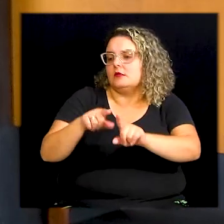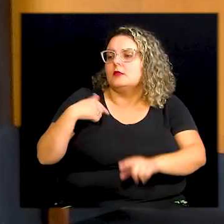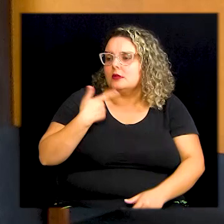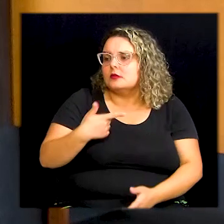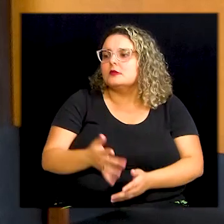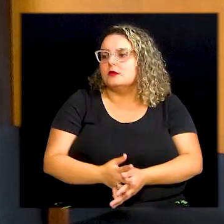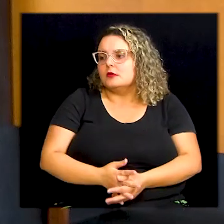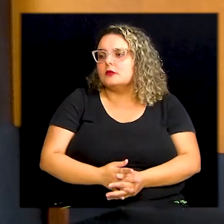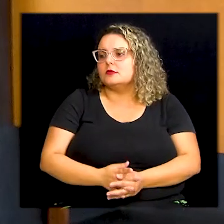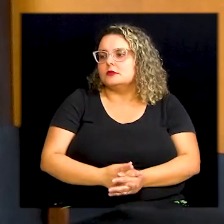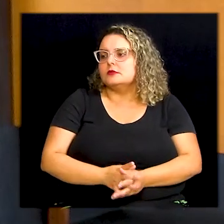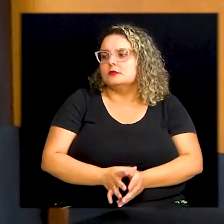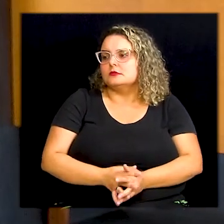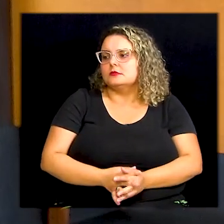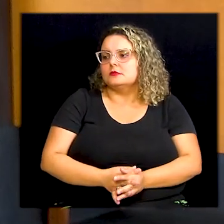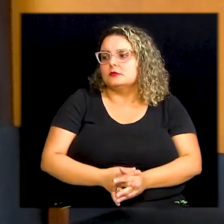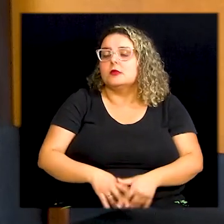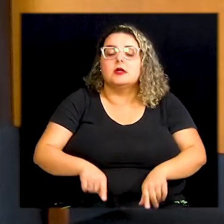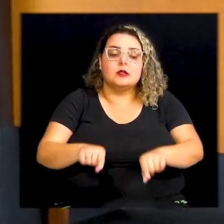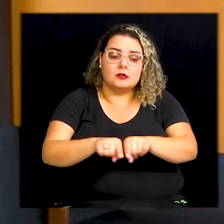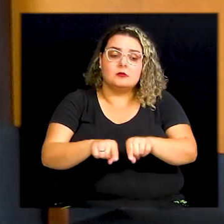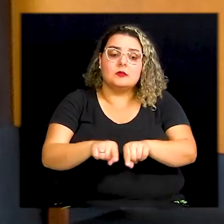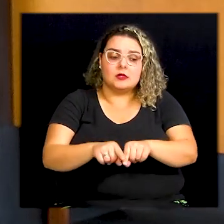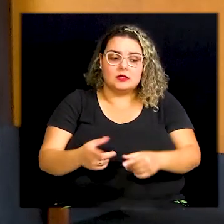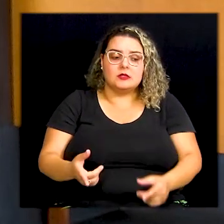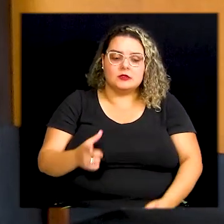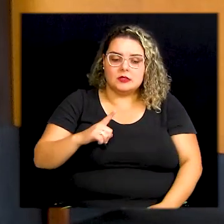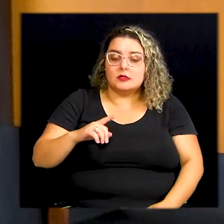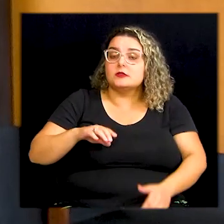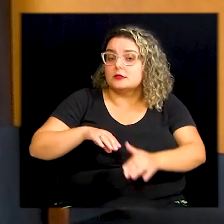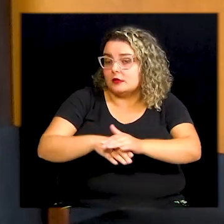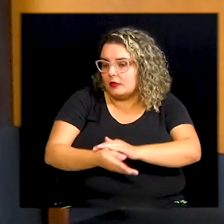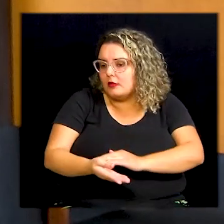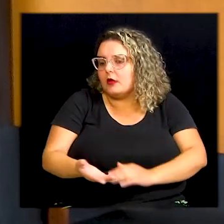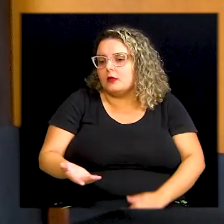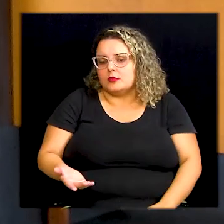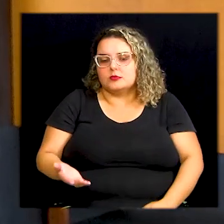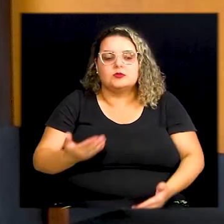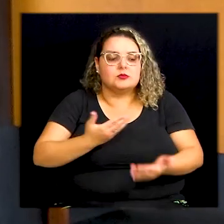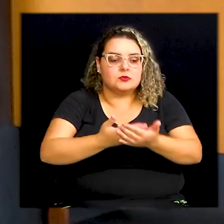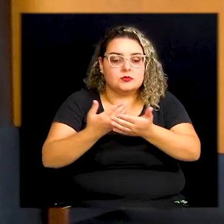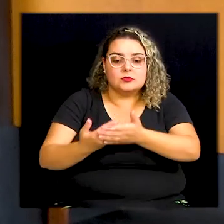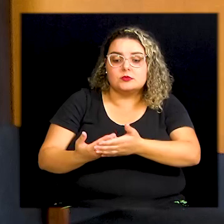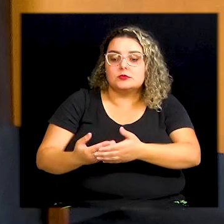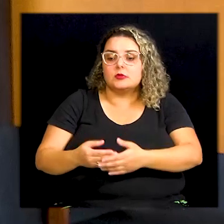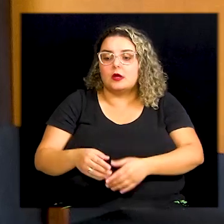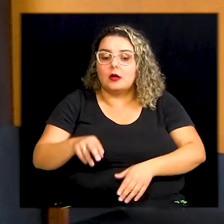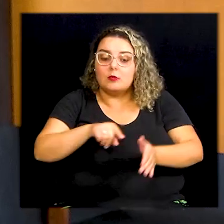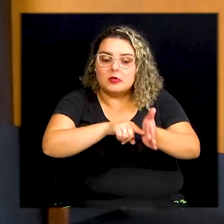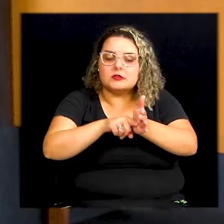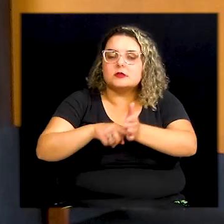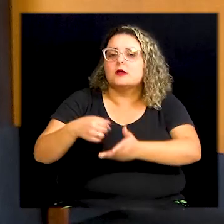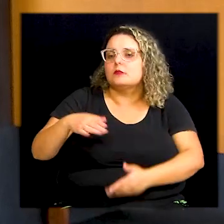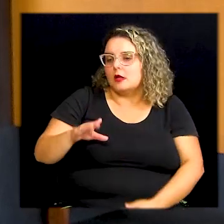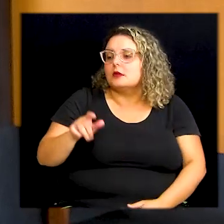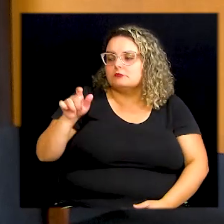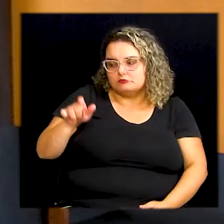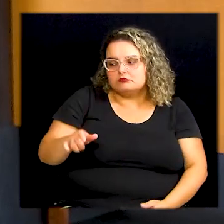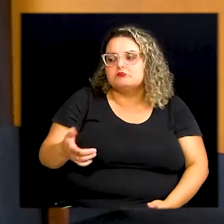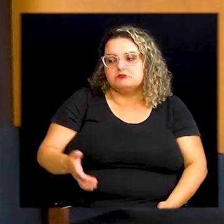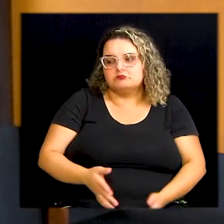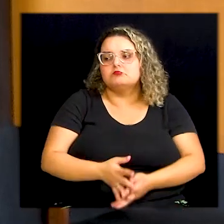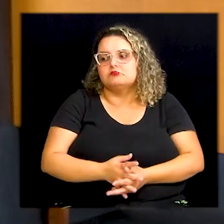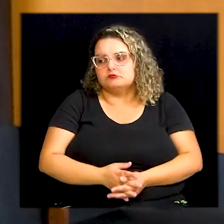nosso. E ele também tem esse hobby de estudar, de procurar saber mais sobre as coisas e tal. E é um cara